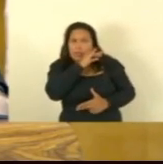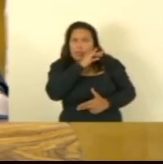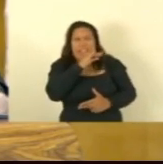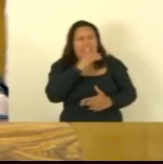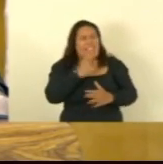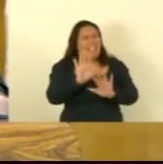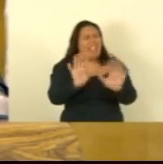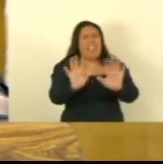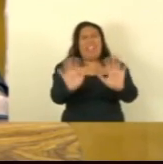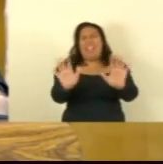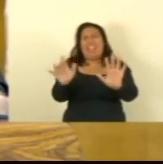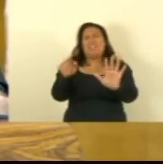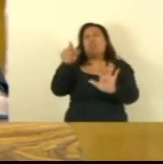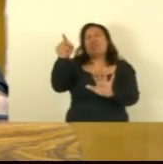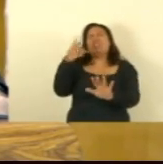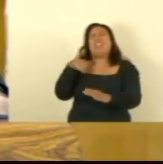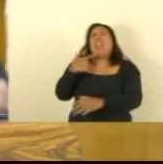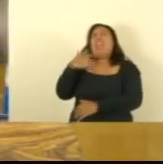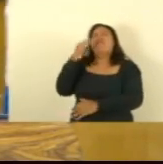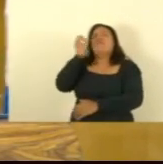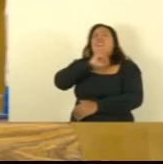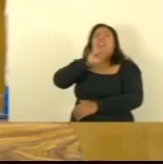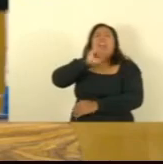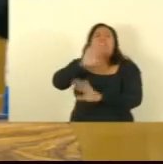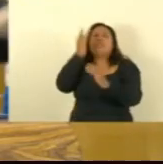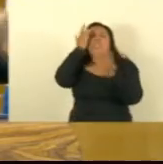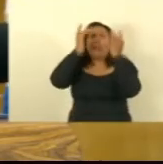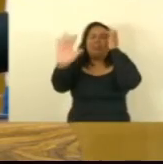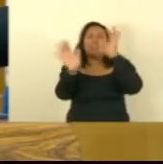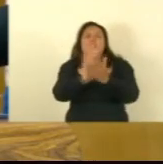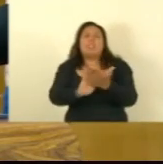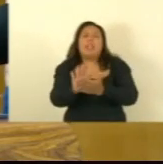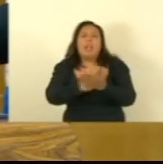Que nada, pai. Você é careta, você não sabe de nada.